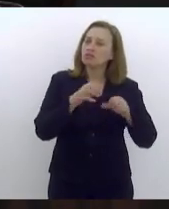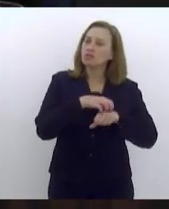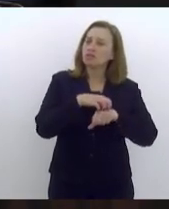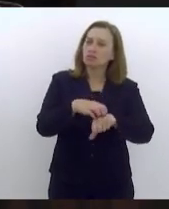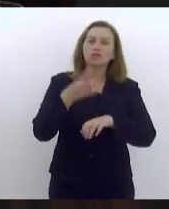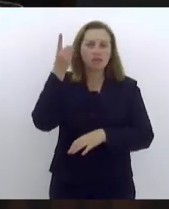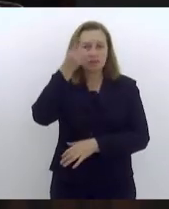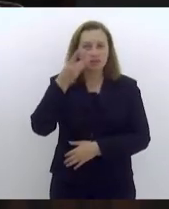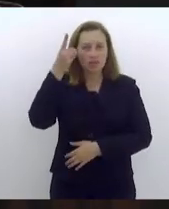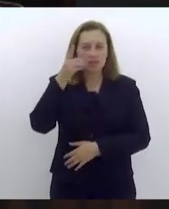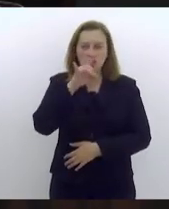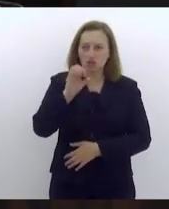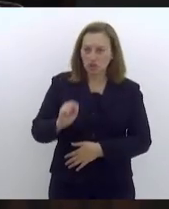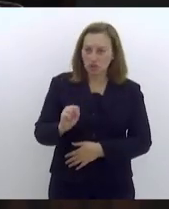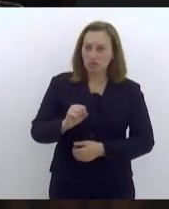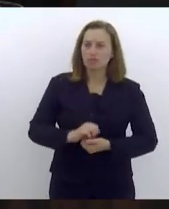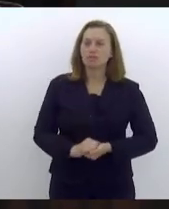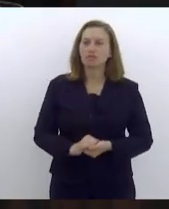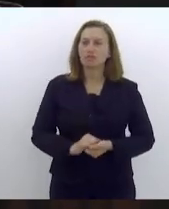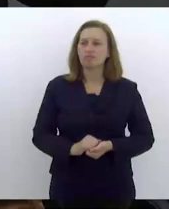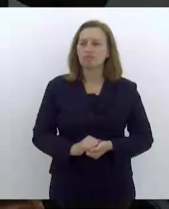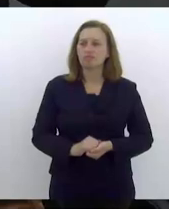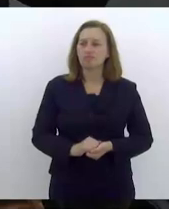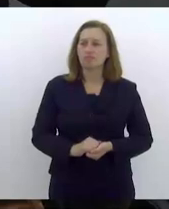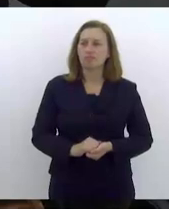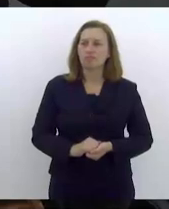Transporte, deputado Dionísio Lins.